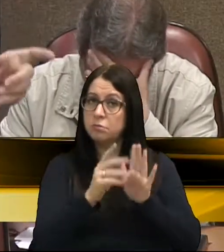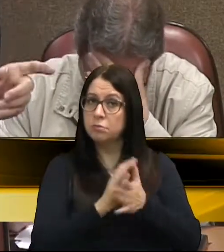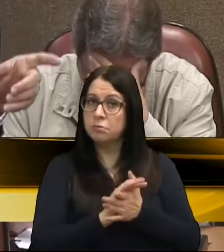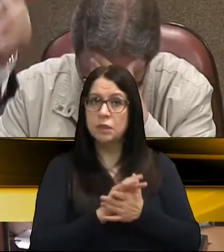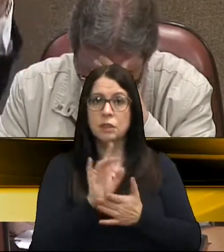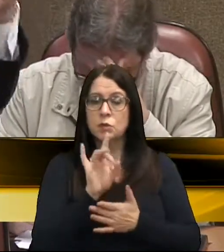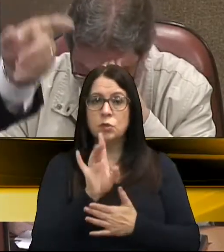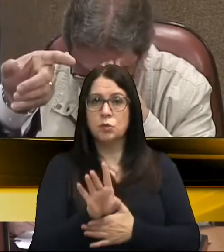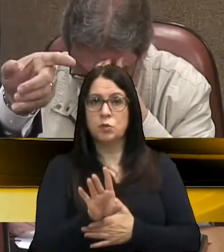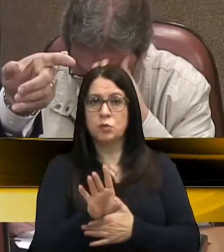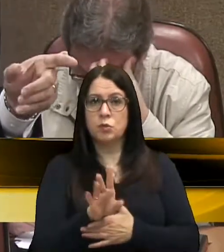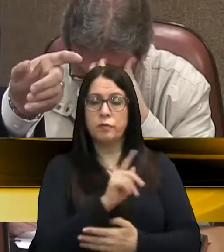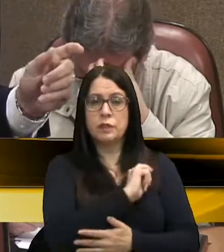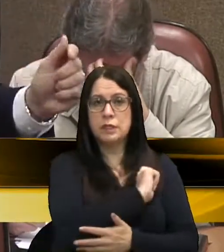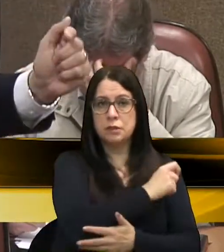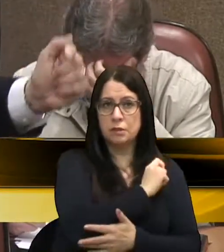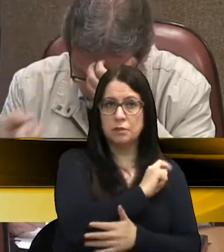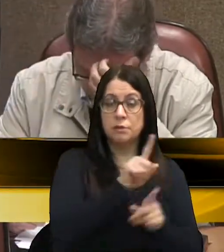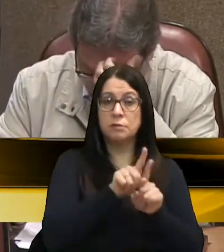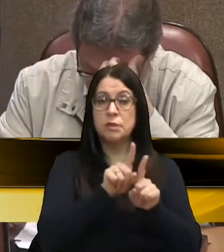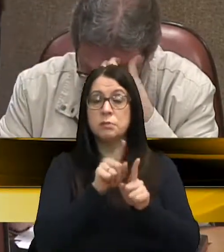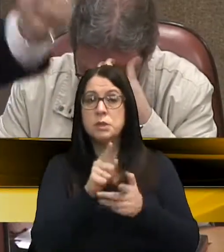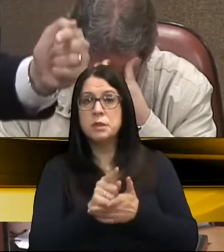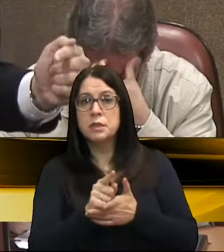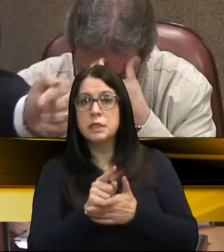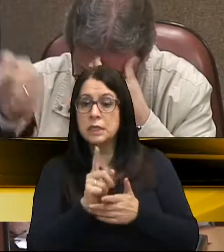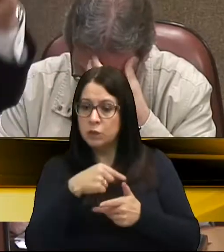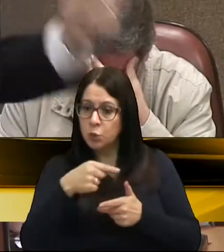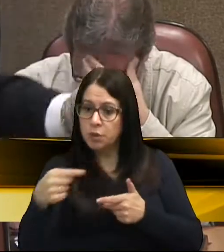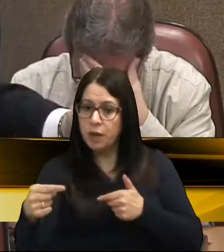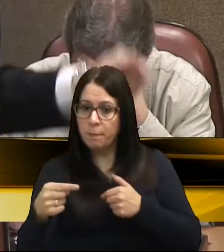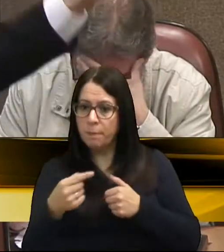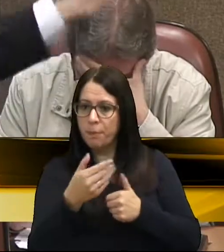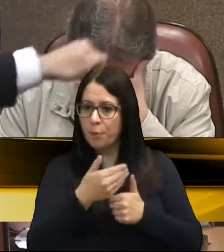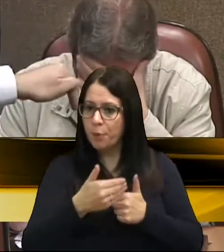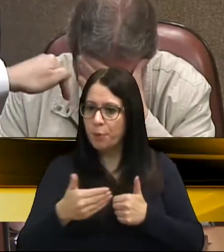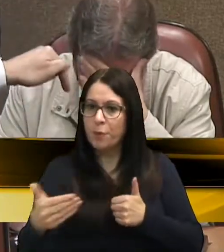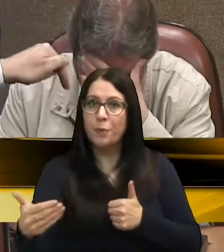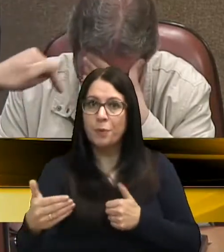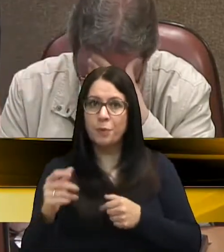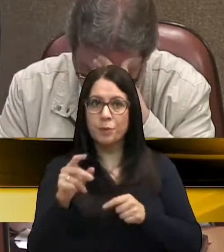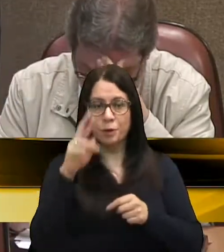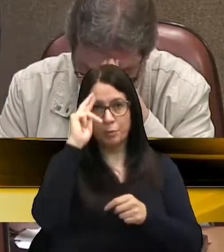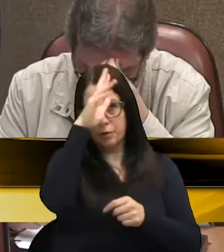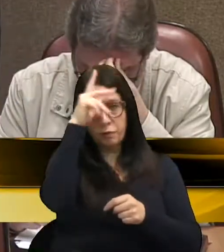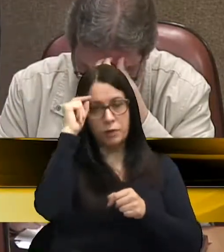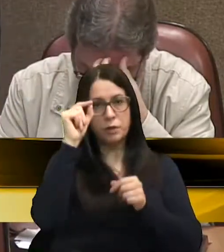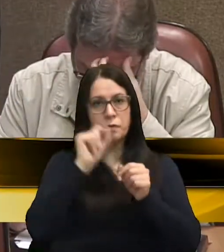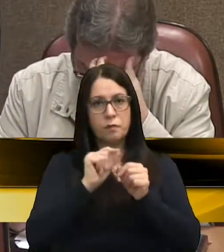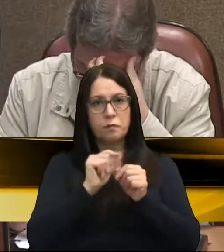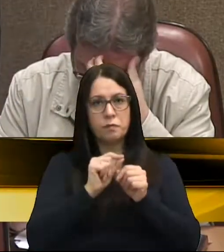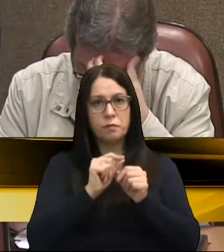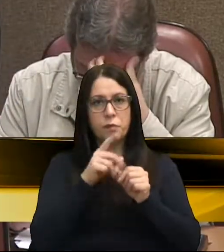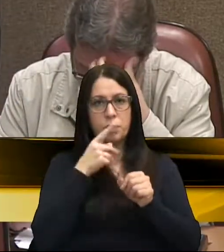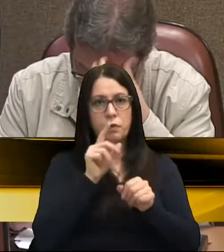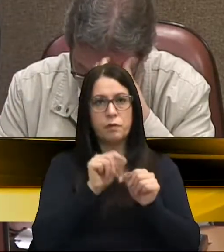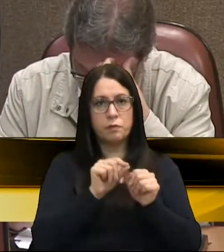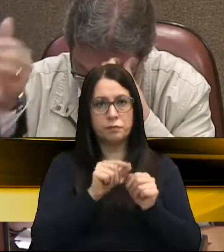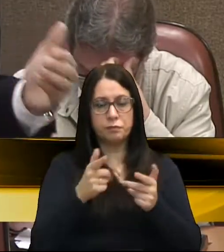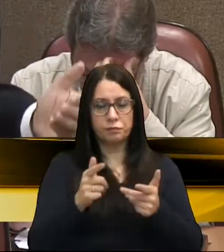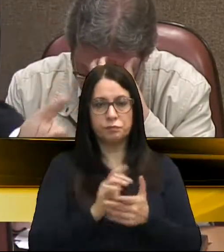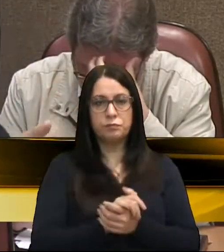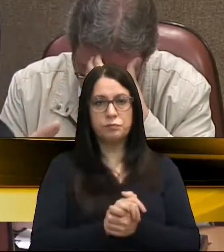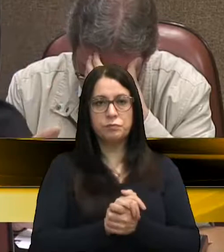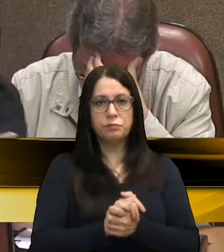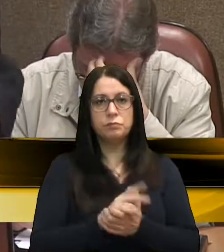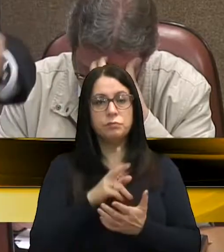Não somente na fiscalização agora, mas também durante a execução daquilo que o prefeito está se colocando à disposição.